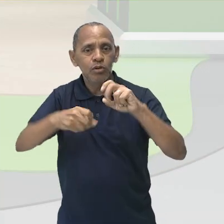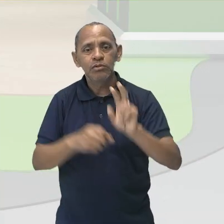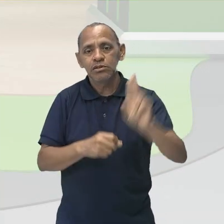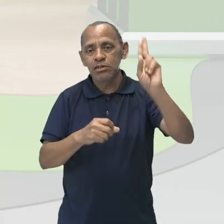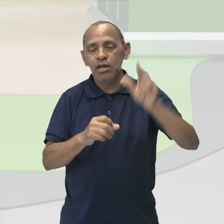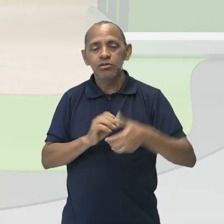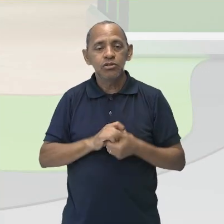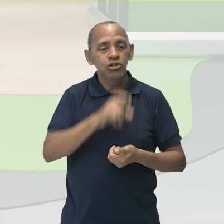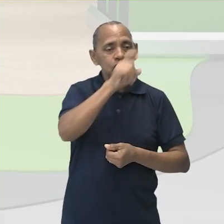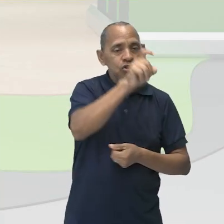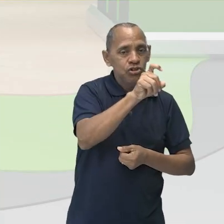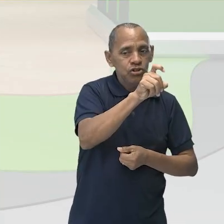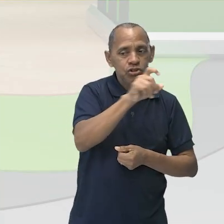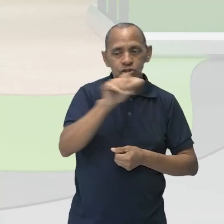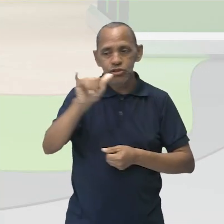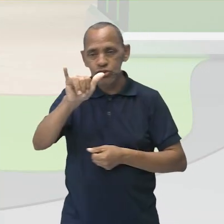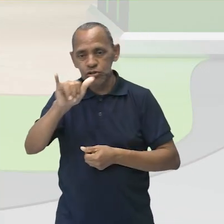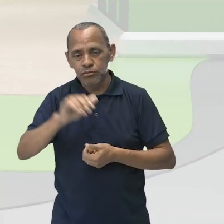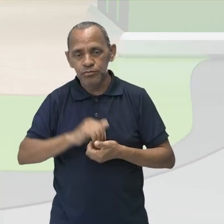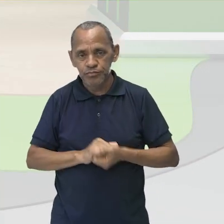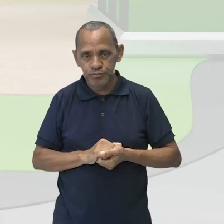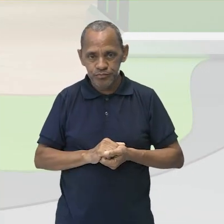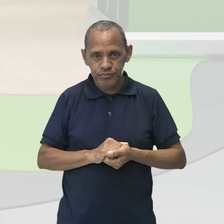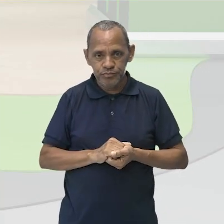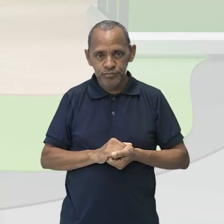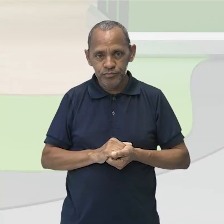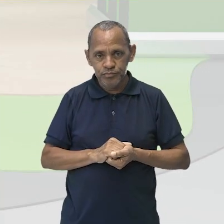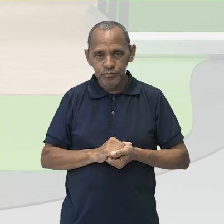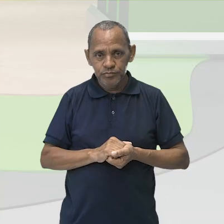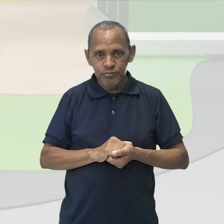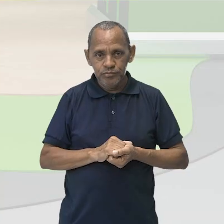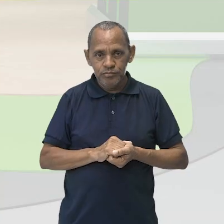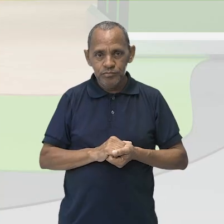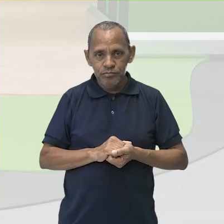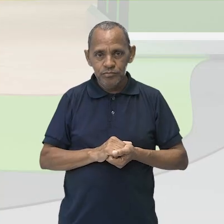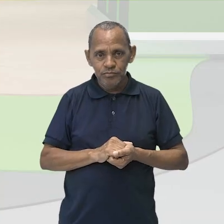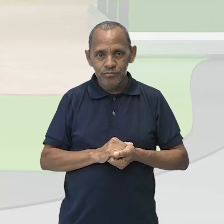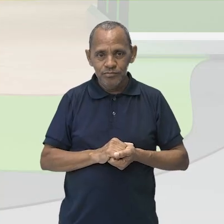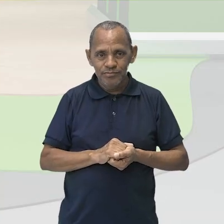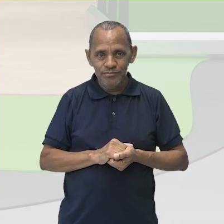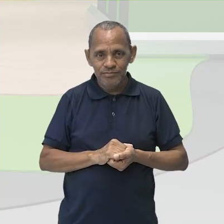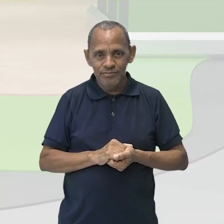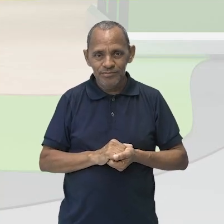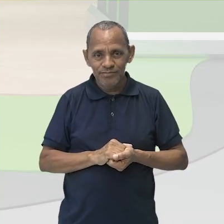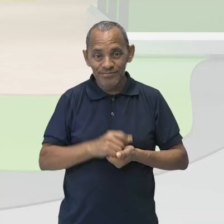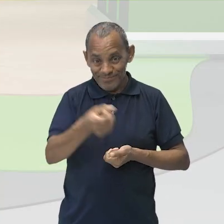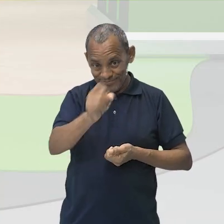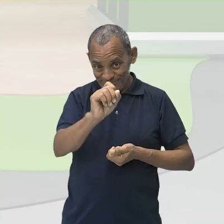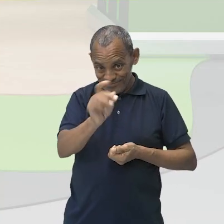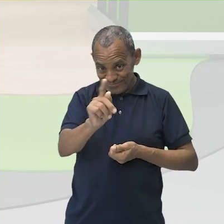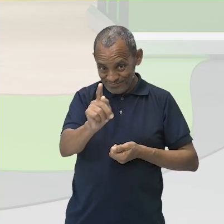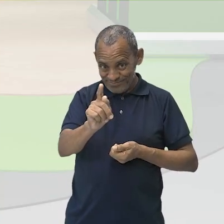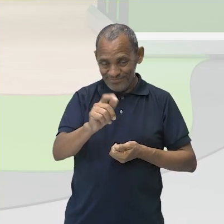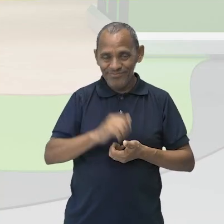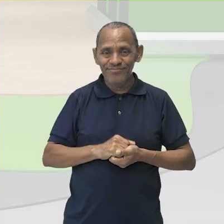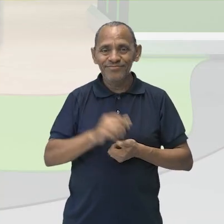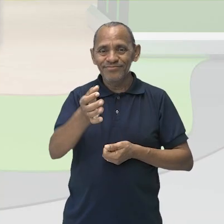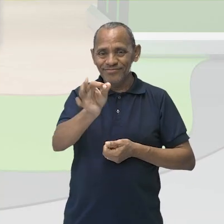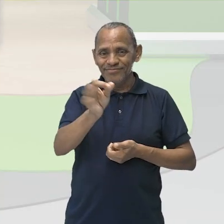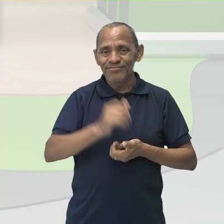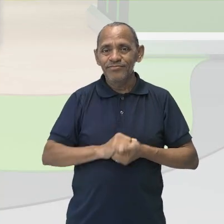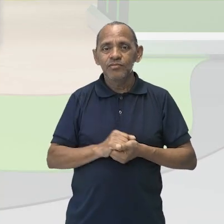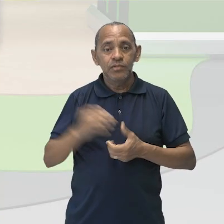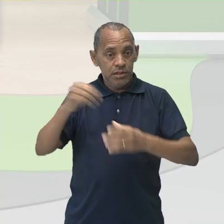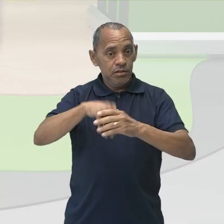cromossomos X e cromossomos Y. ok? Dentre essas doenças,